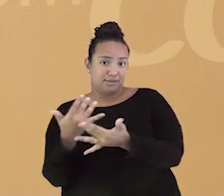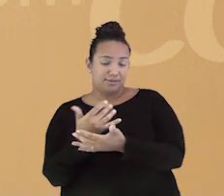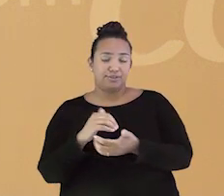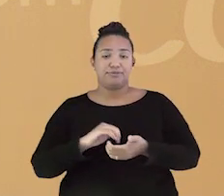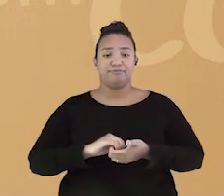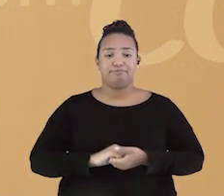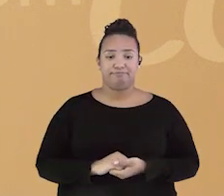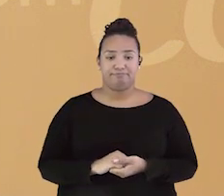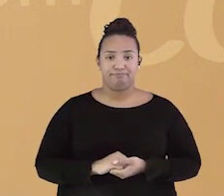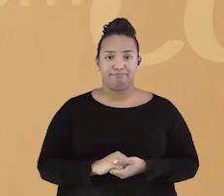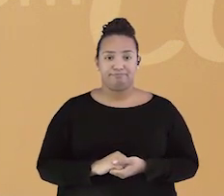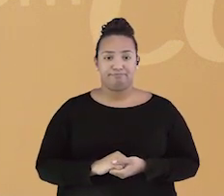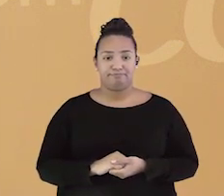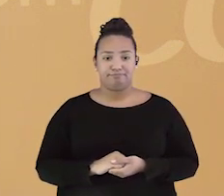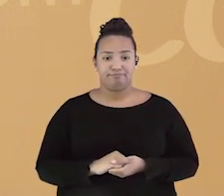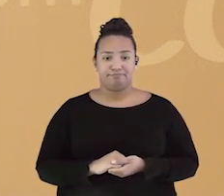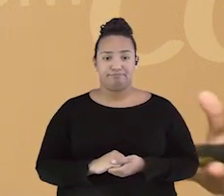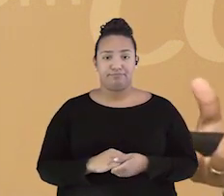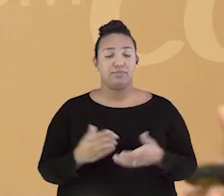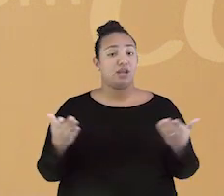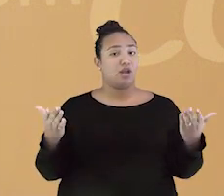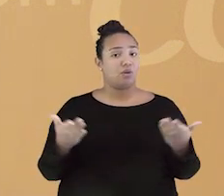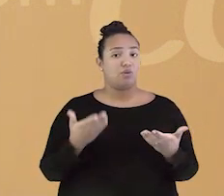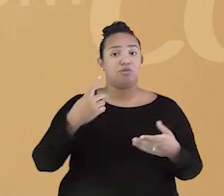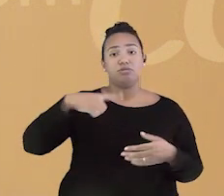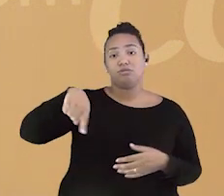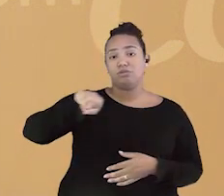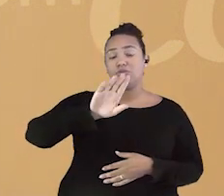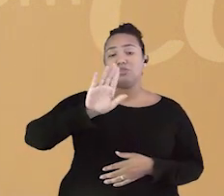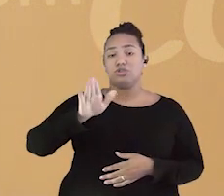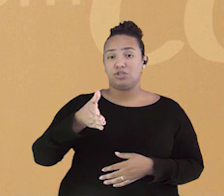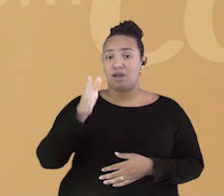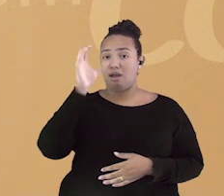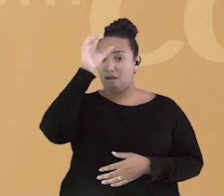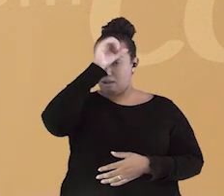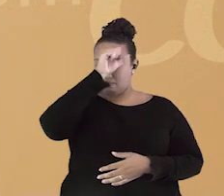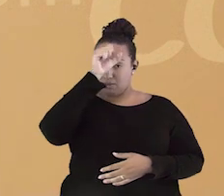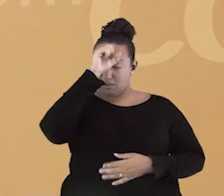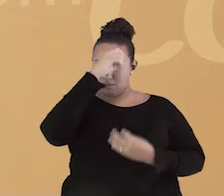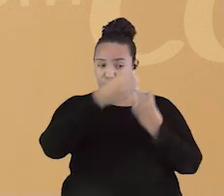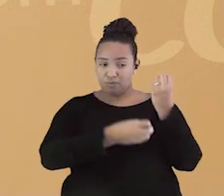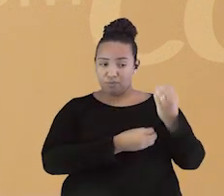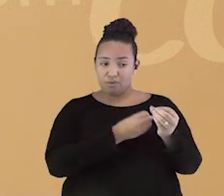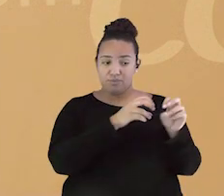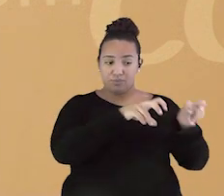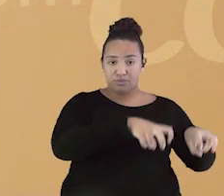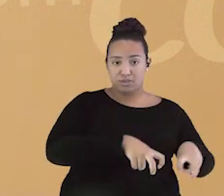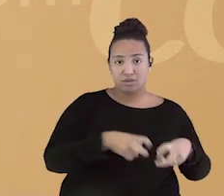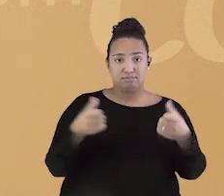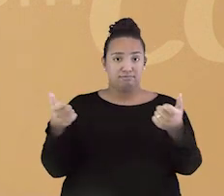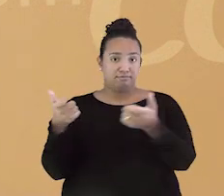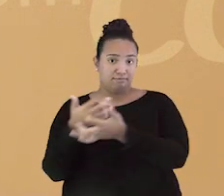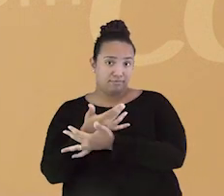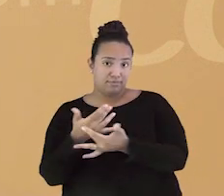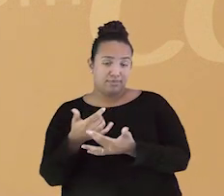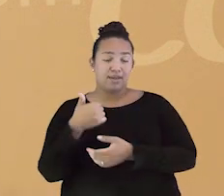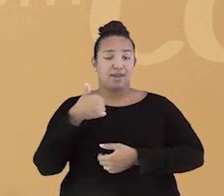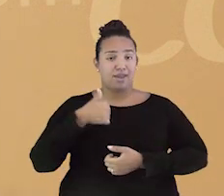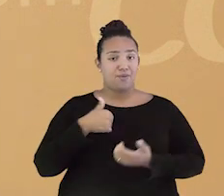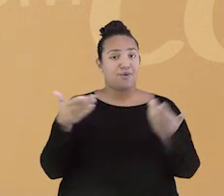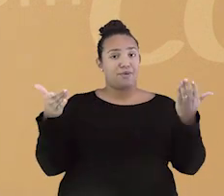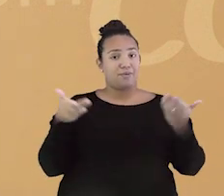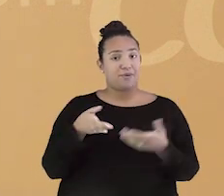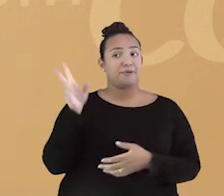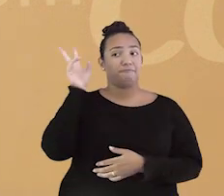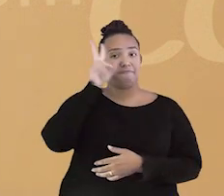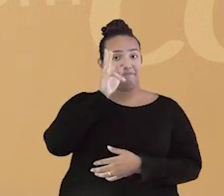para conhecermos um pouco mais sobre os modos de vida do campo e da cidade, que tal eu contar uma história? Bom,